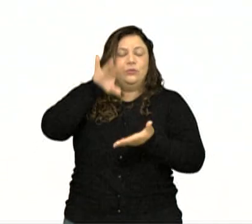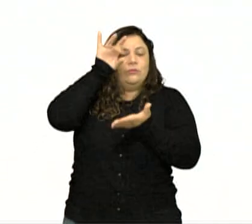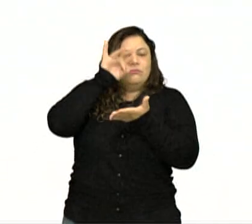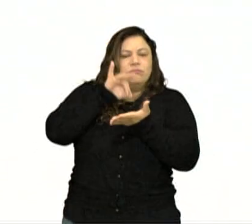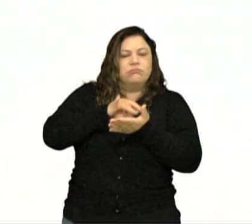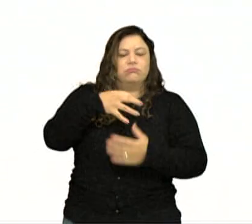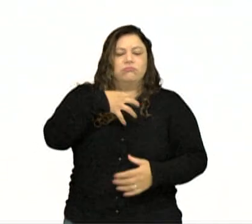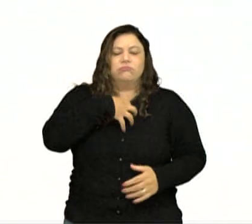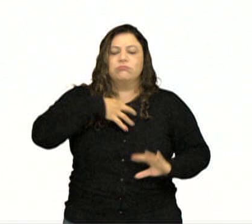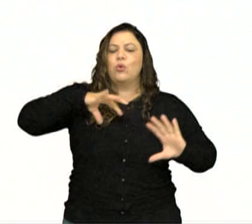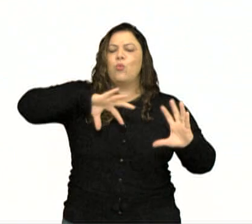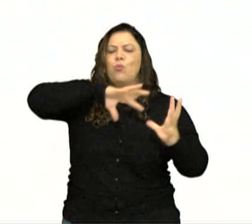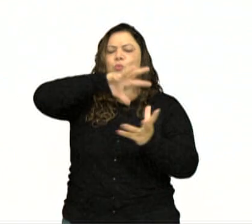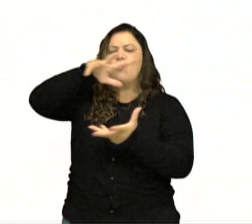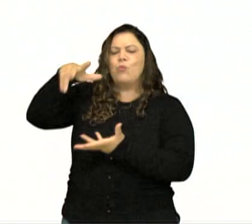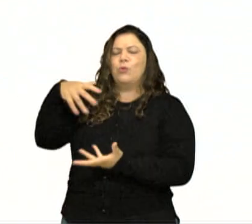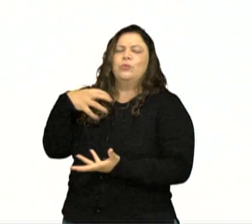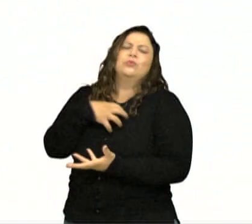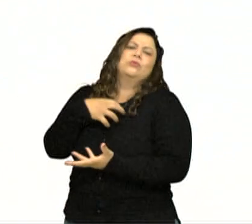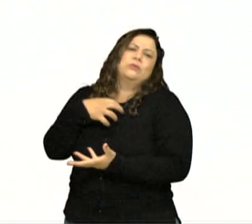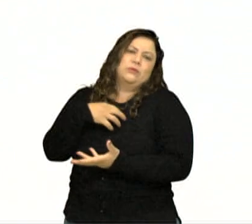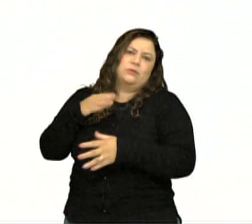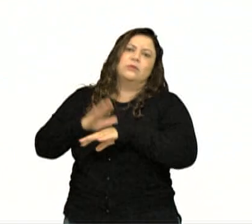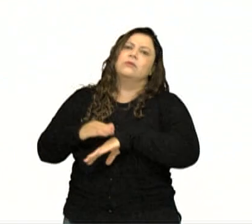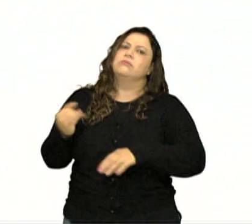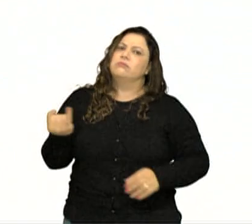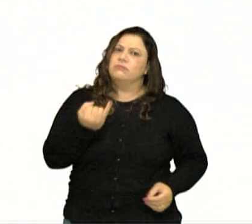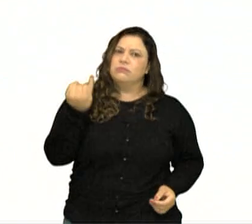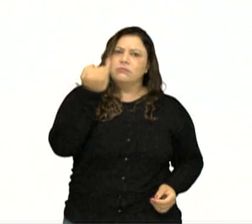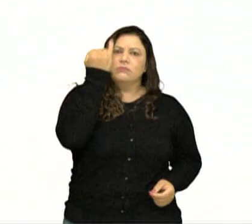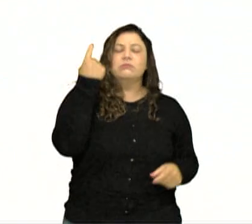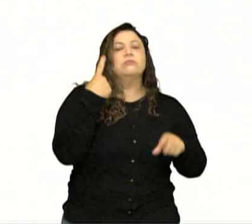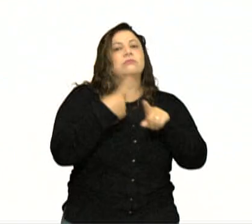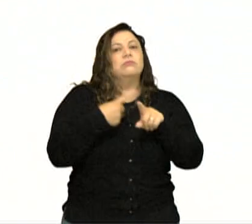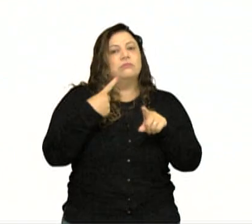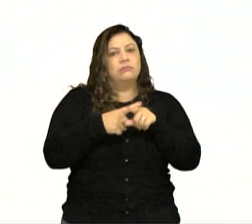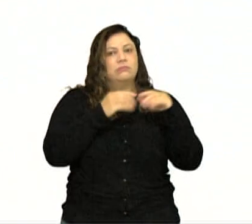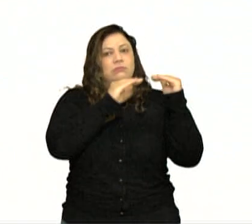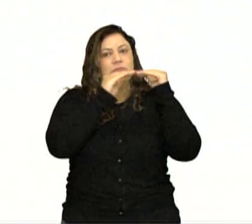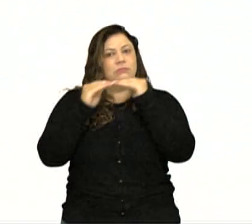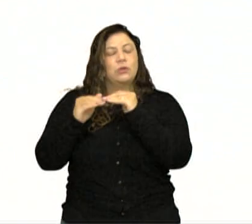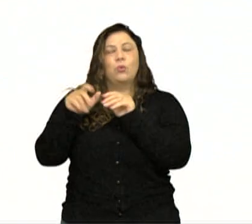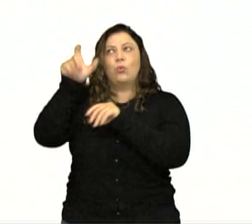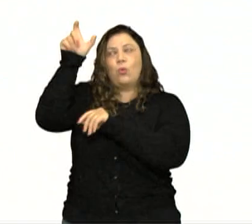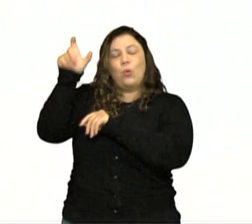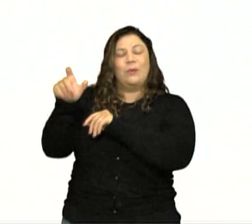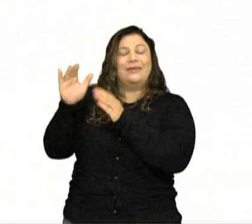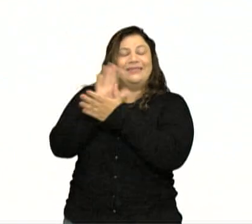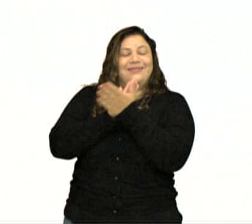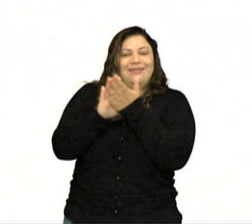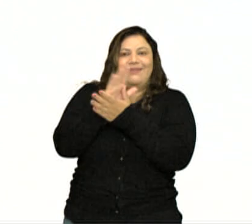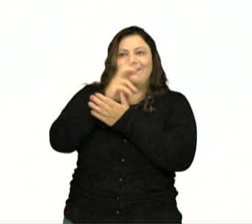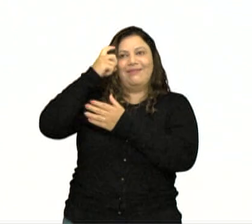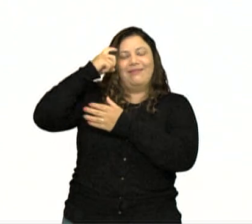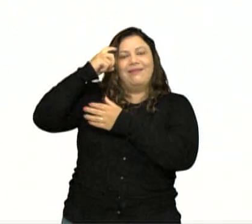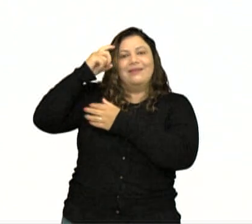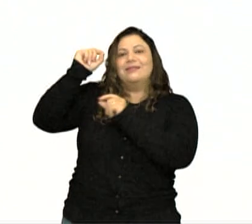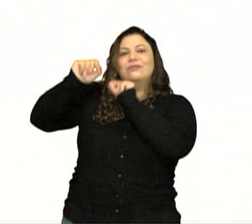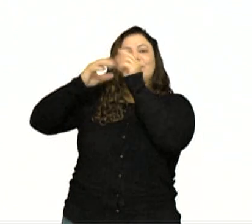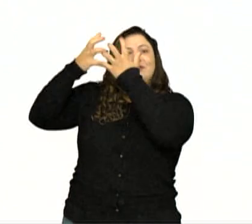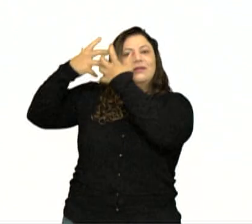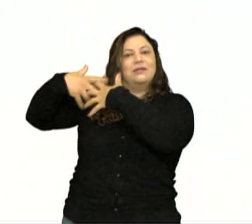de mundo sensível, também importa, porque, de acordo com ele, nada está no intelecto sem antes